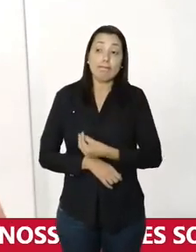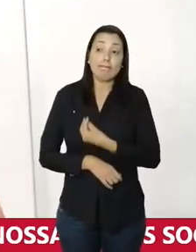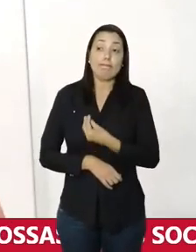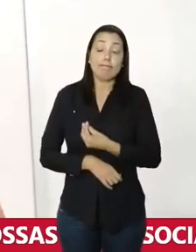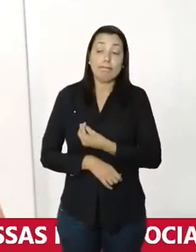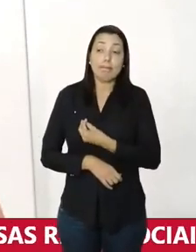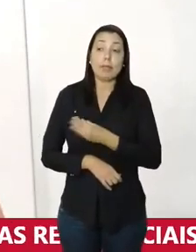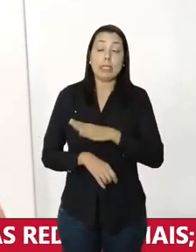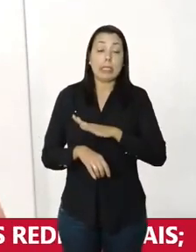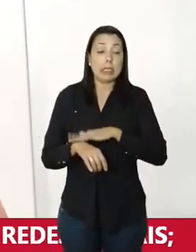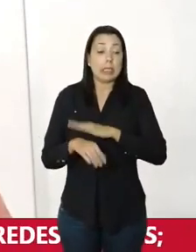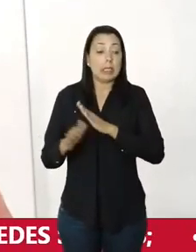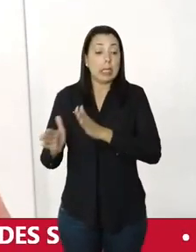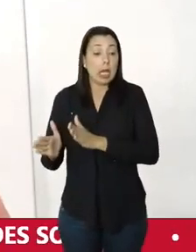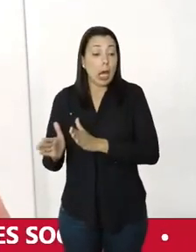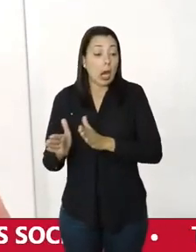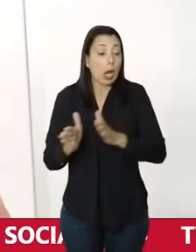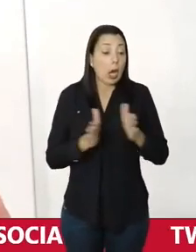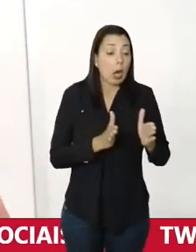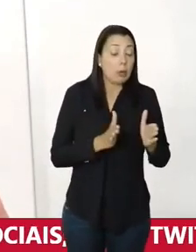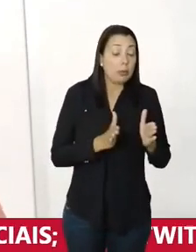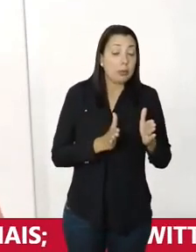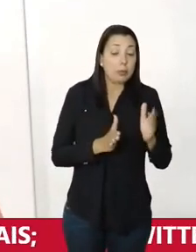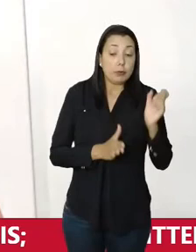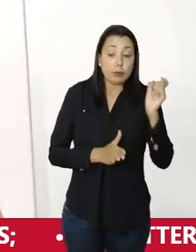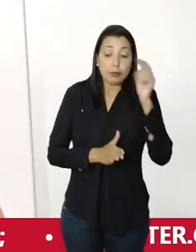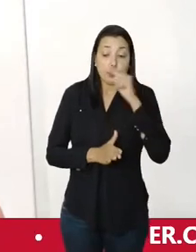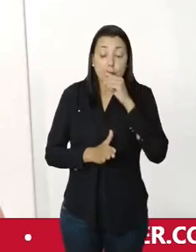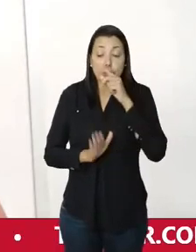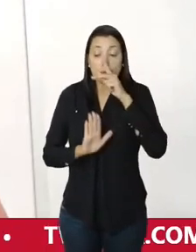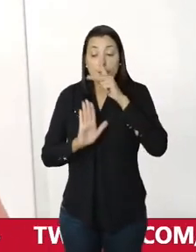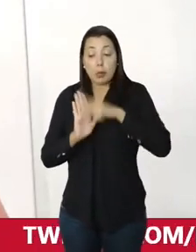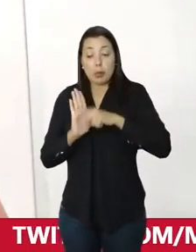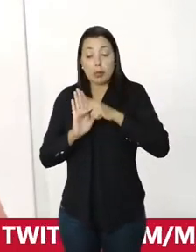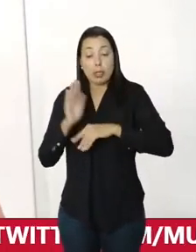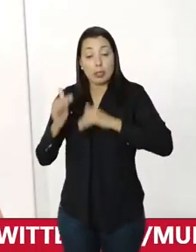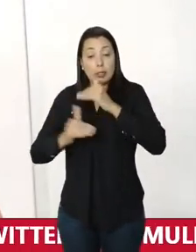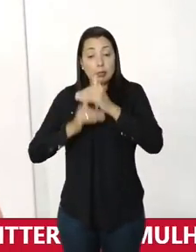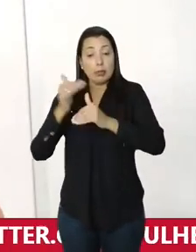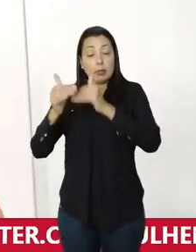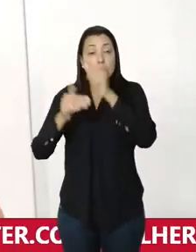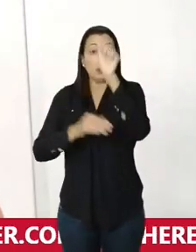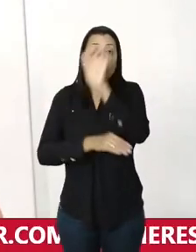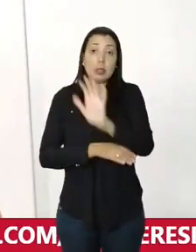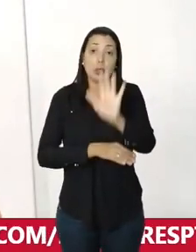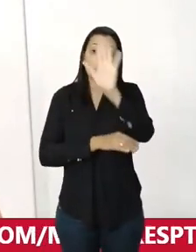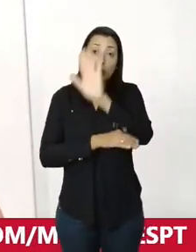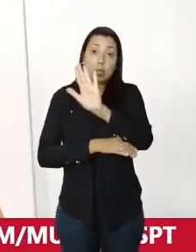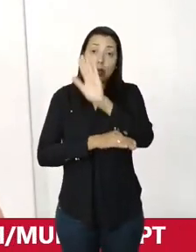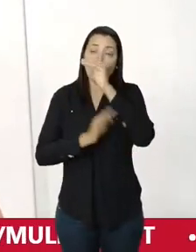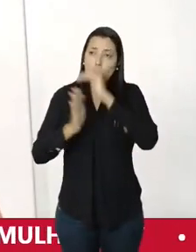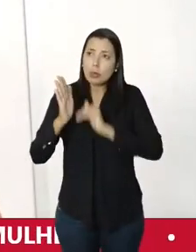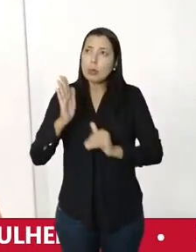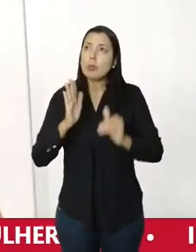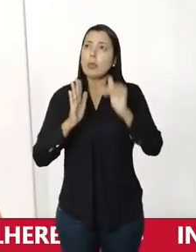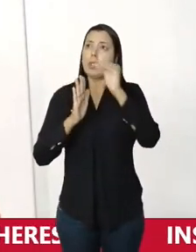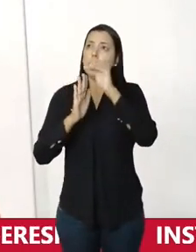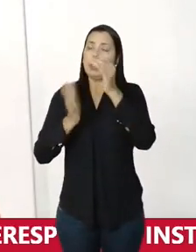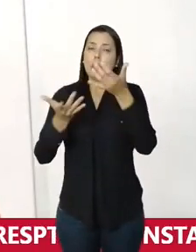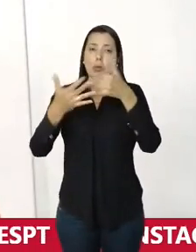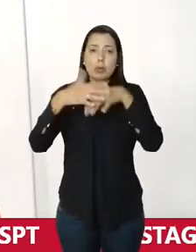esses tempos virtuosos de um projeto de desenvolvimento nacional com soberania, com